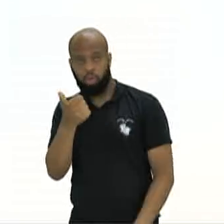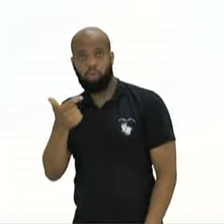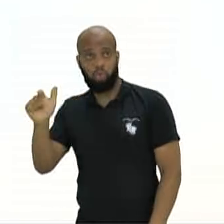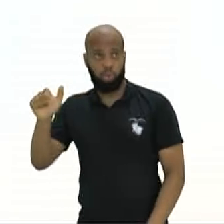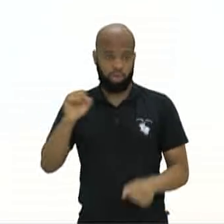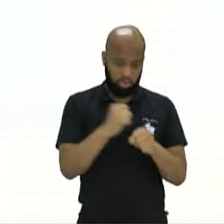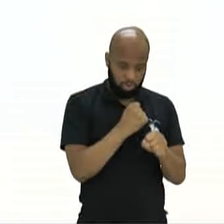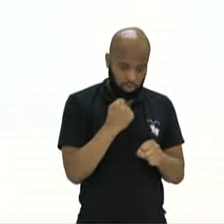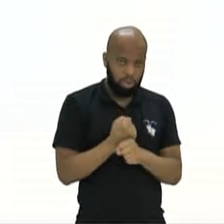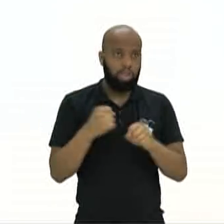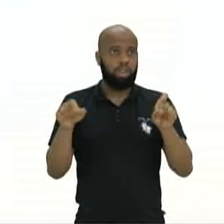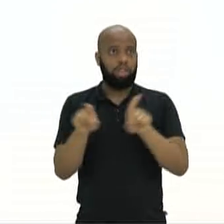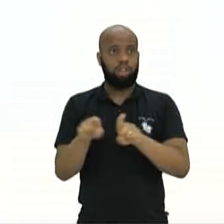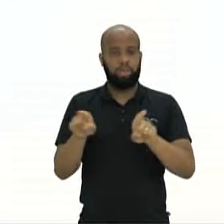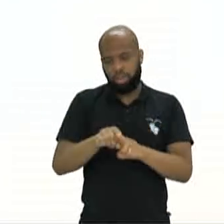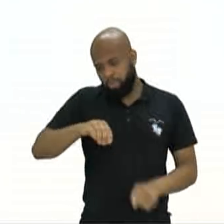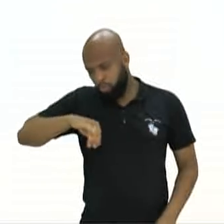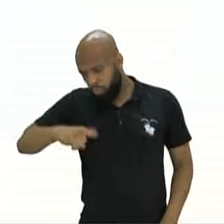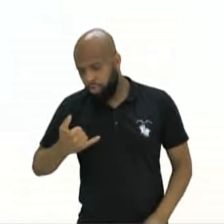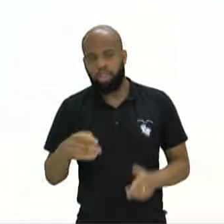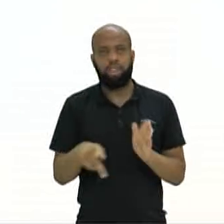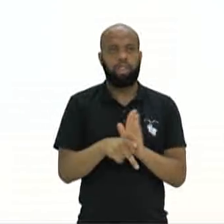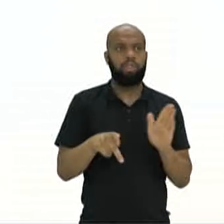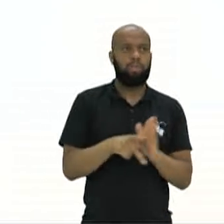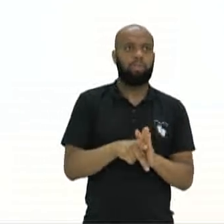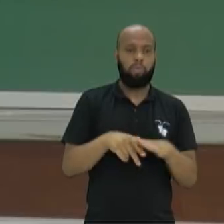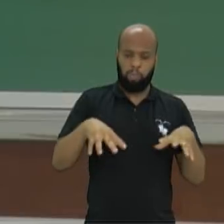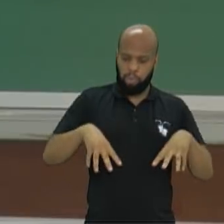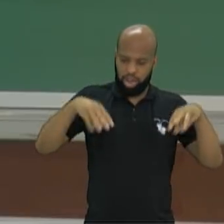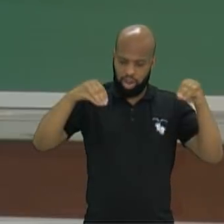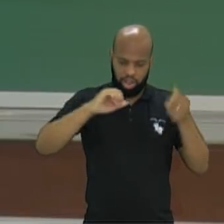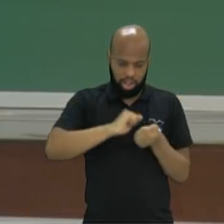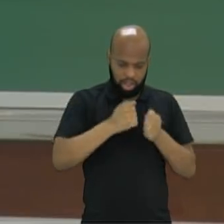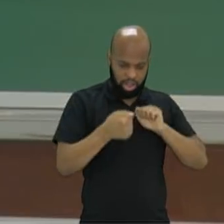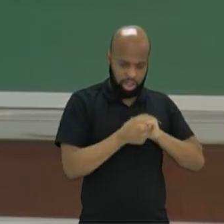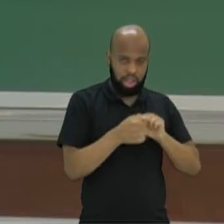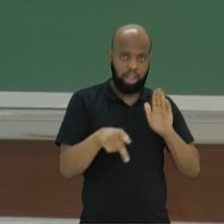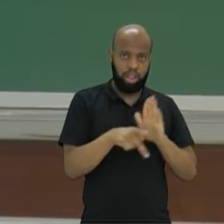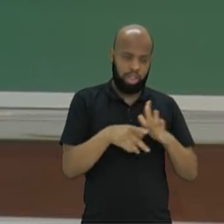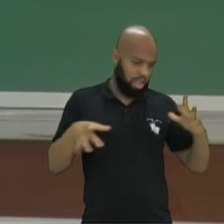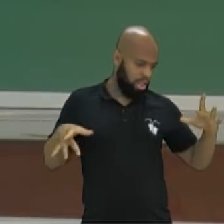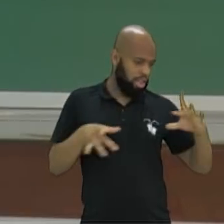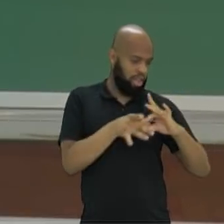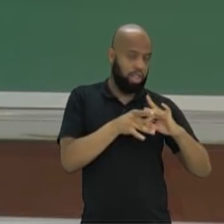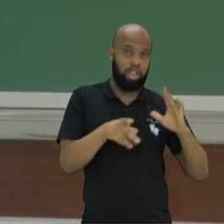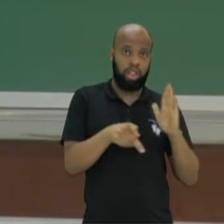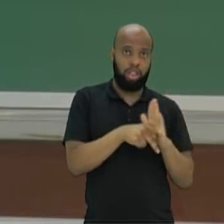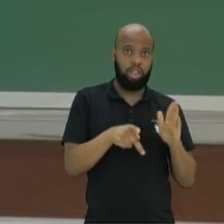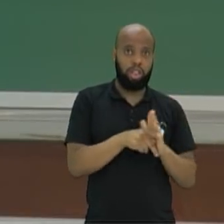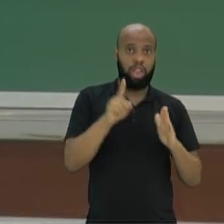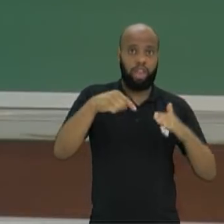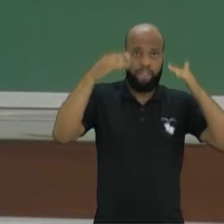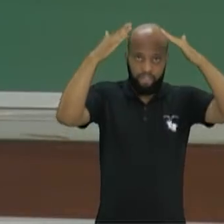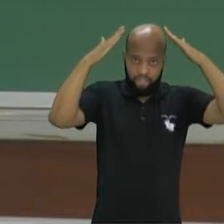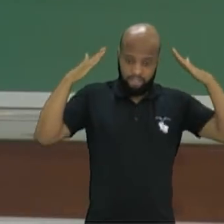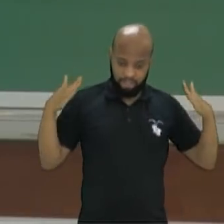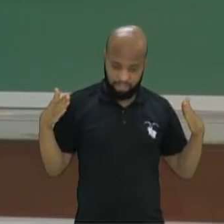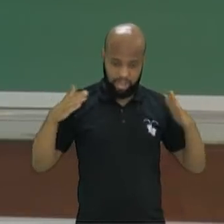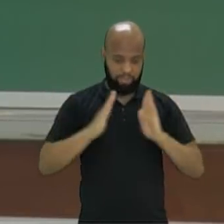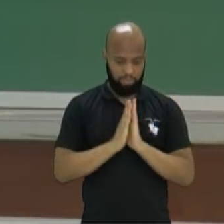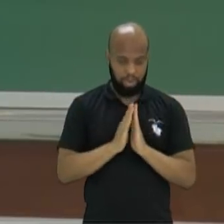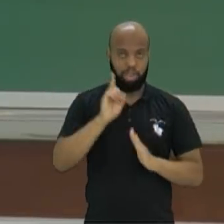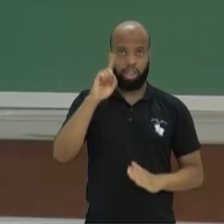construções. Aproveita-se o palácio e transforma num anexo de um convento da Basílica.